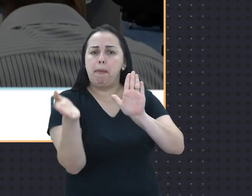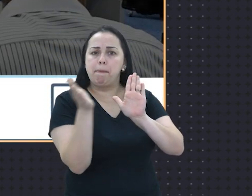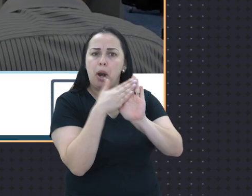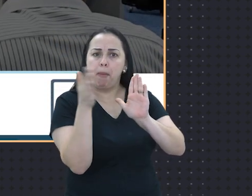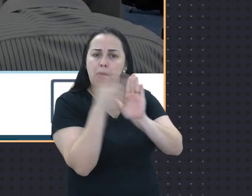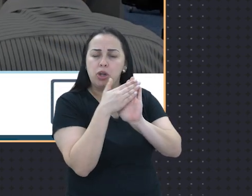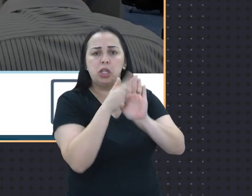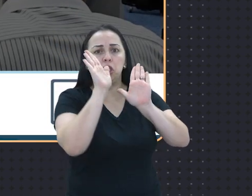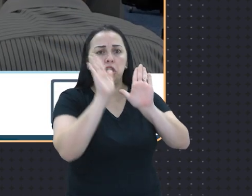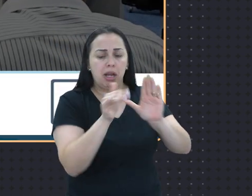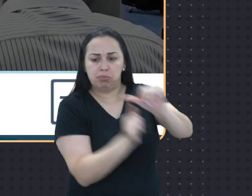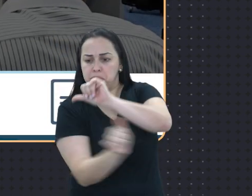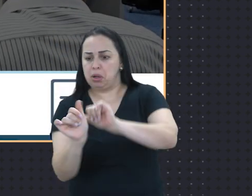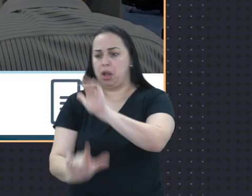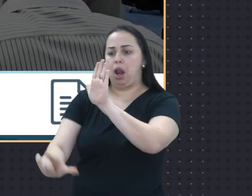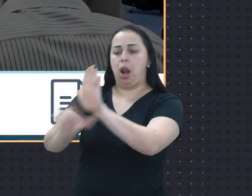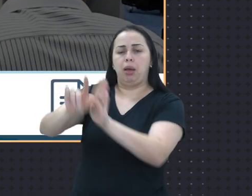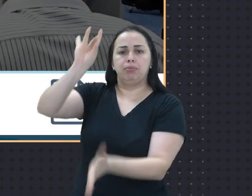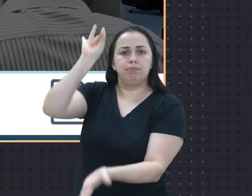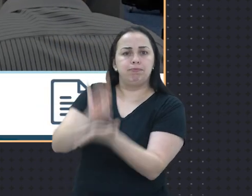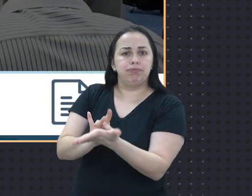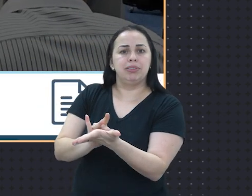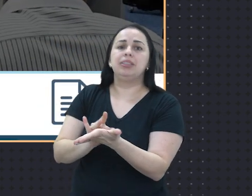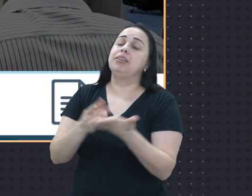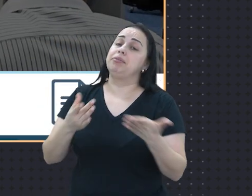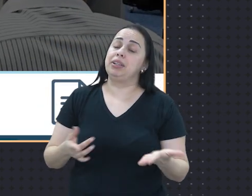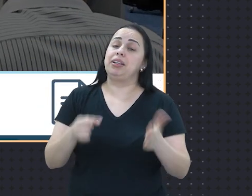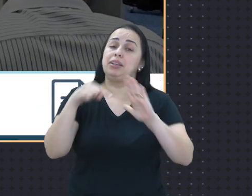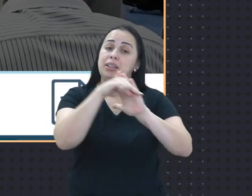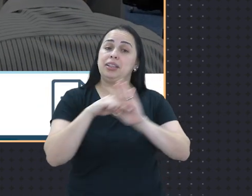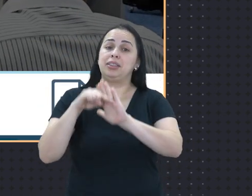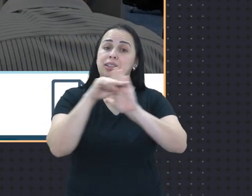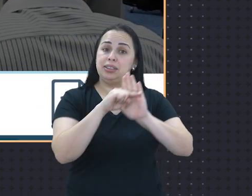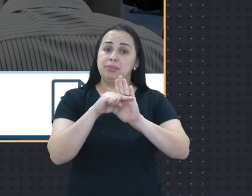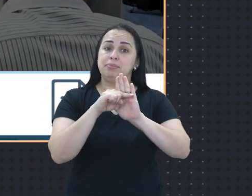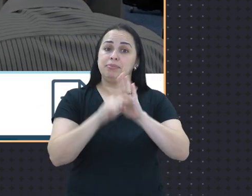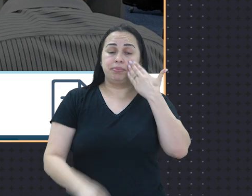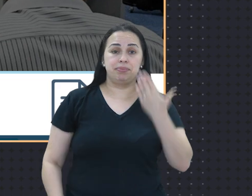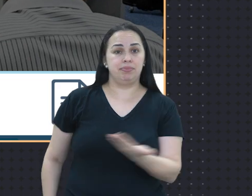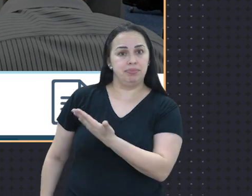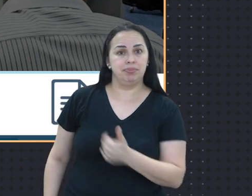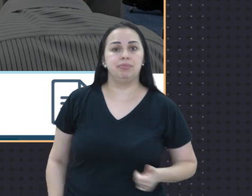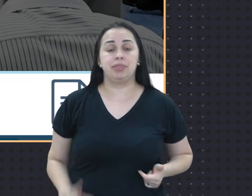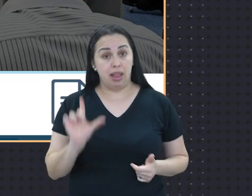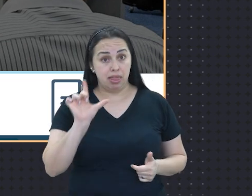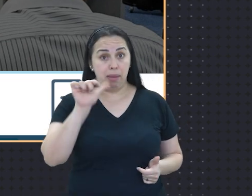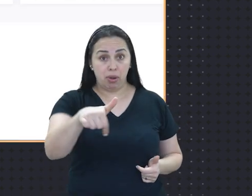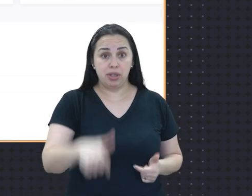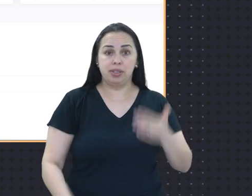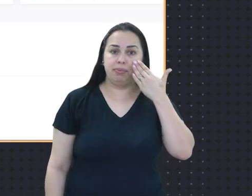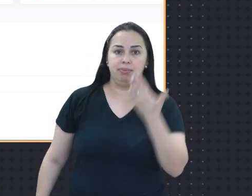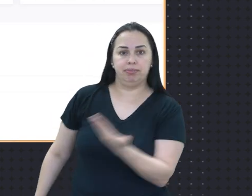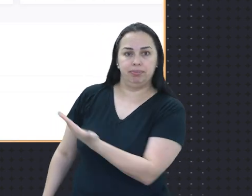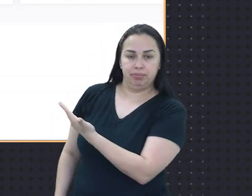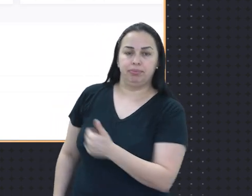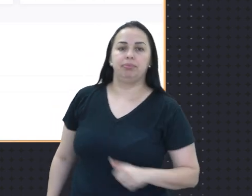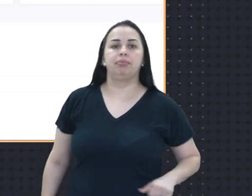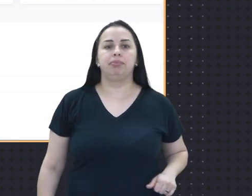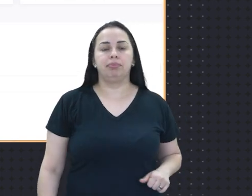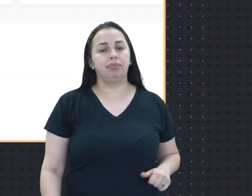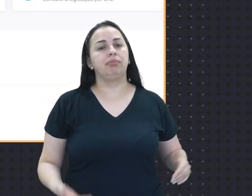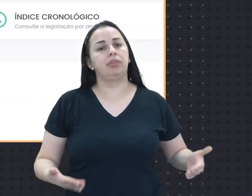propostas sancionadas que já estão em vigor em São José. Basta clicar em Atividade Legislativa, depois em Legislação